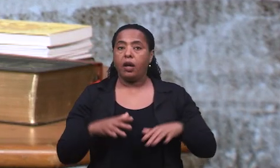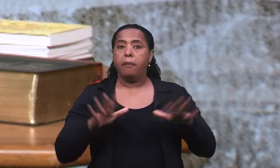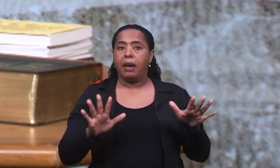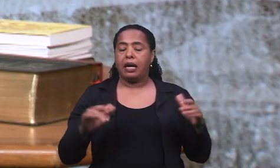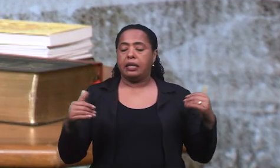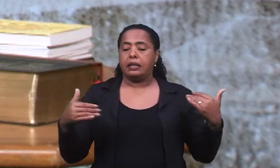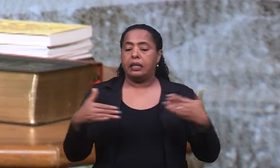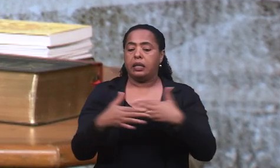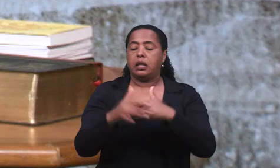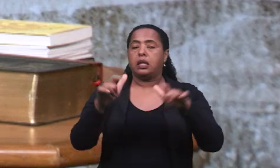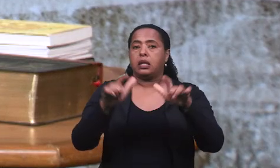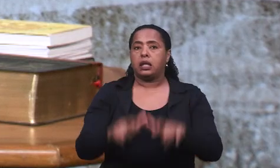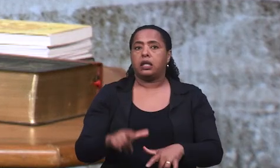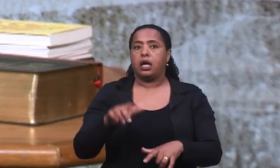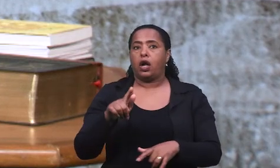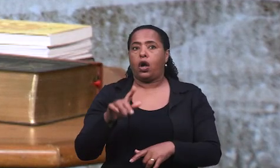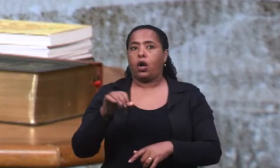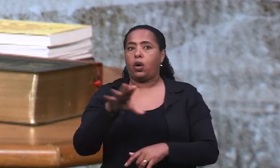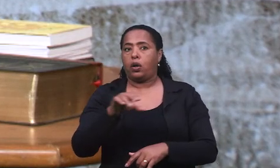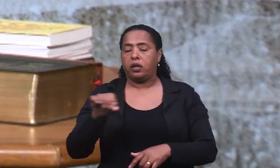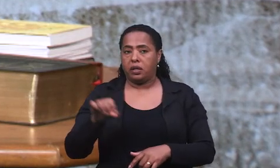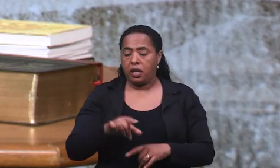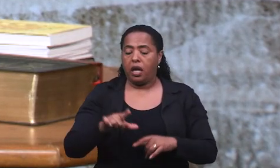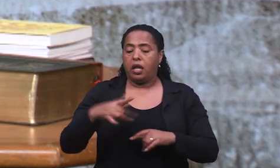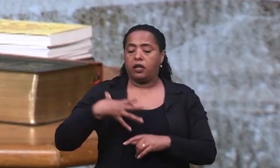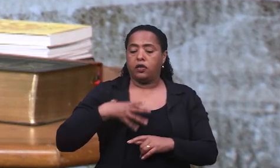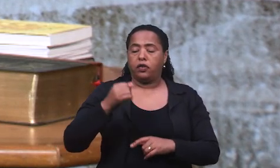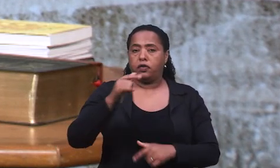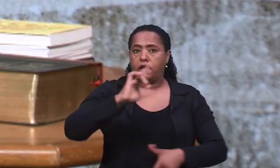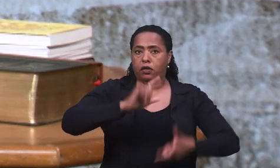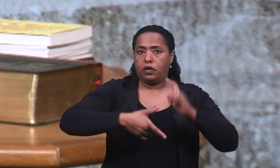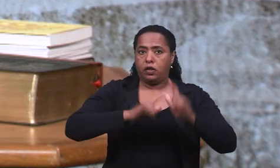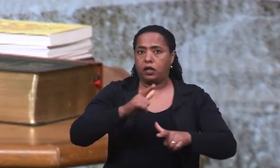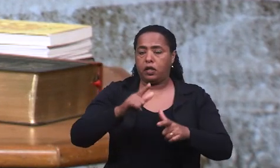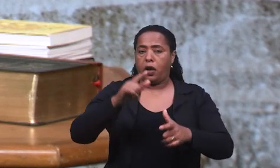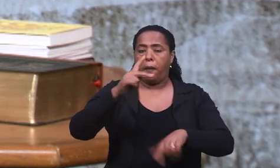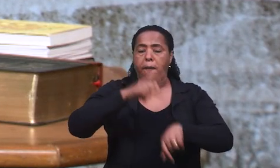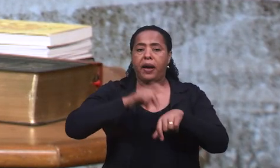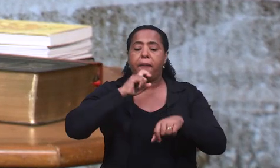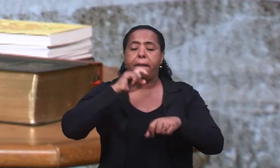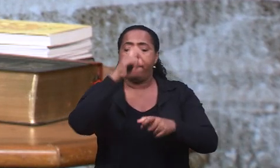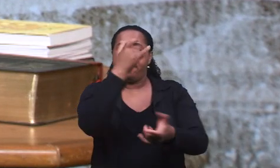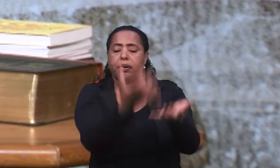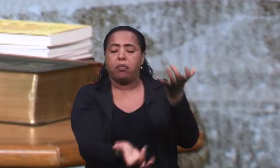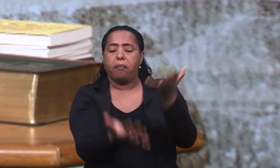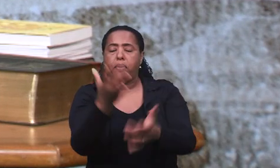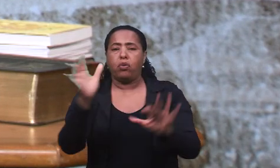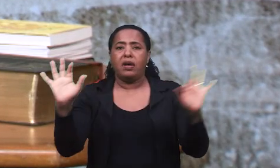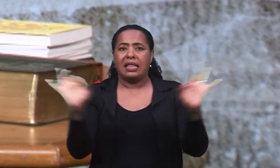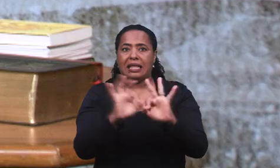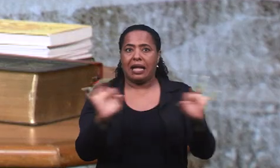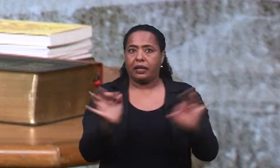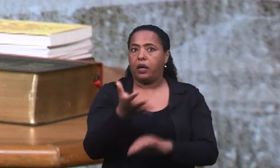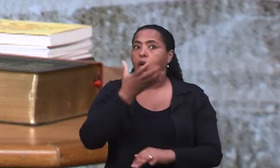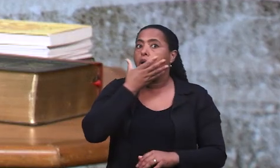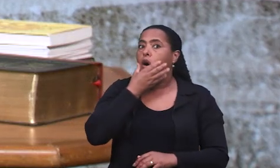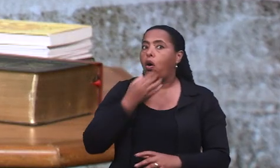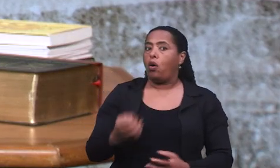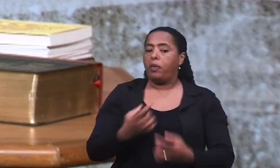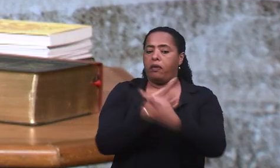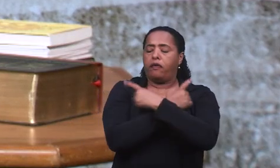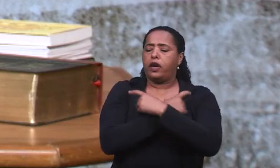Gósen, onde estavam os filhos de Israel, não havia saraiva. Então Faraó mandou chamar